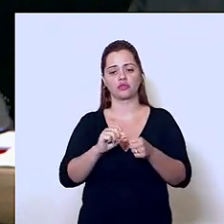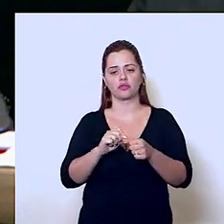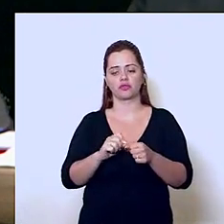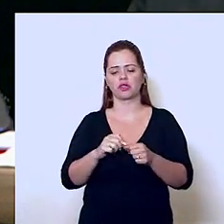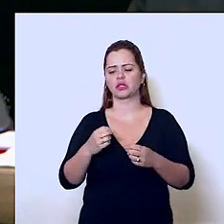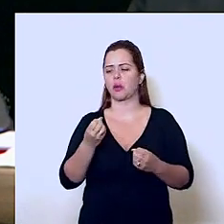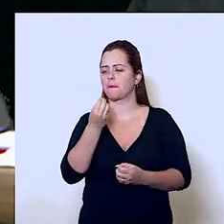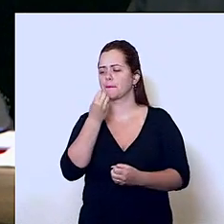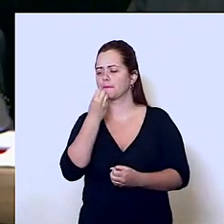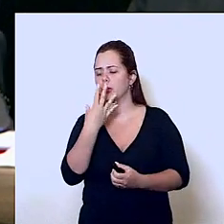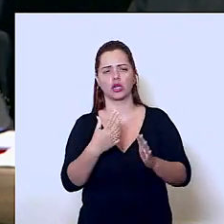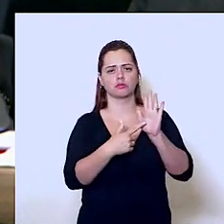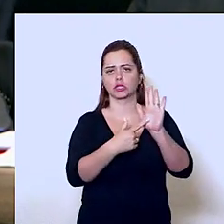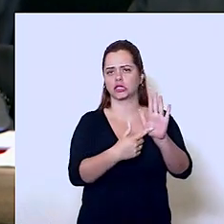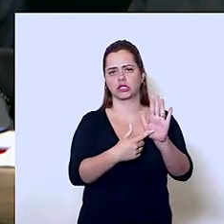Paulo.